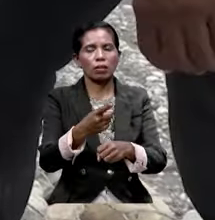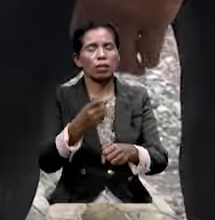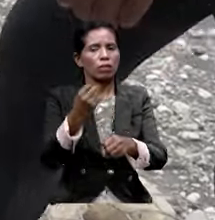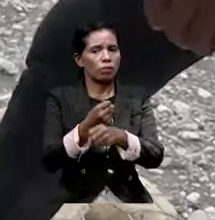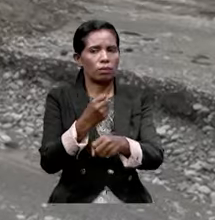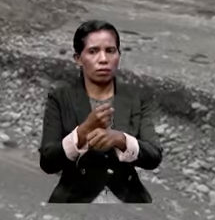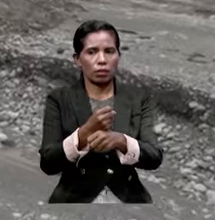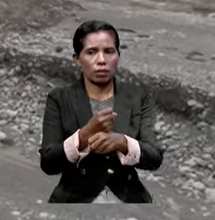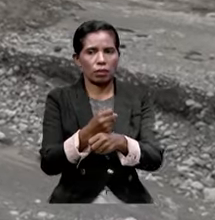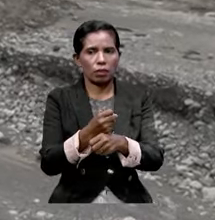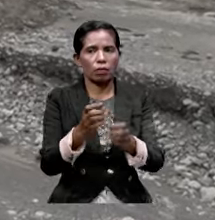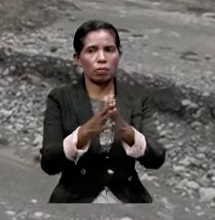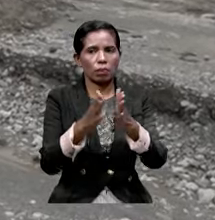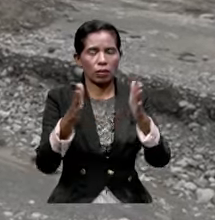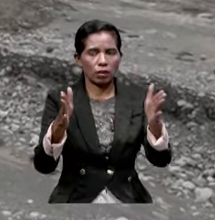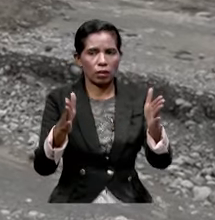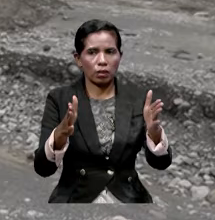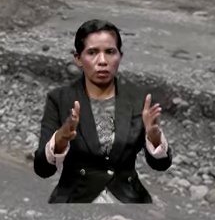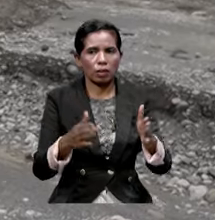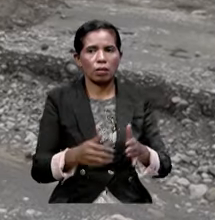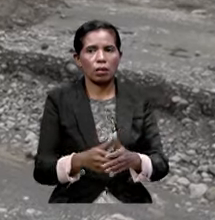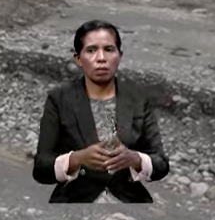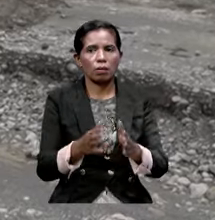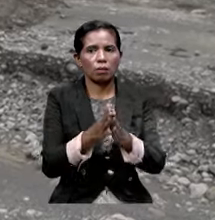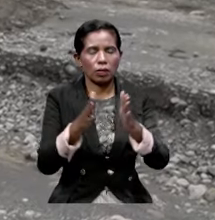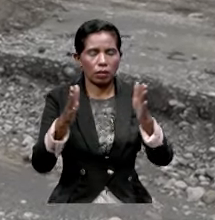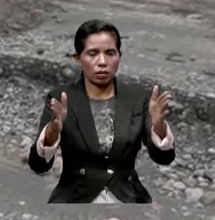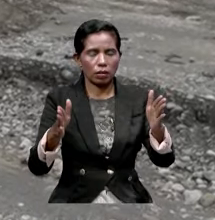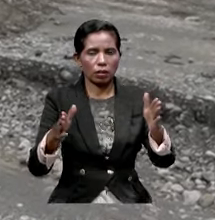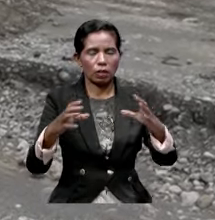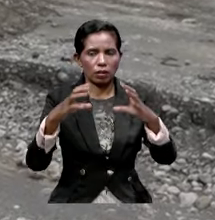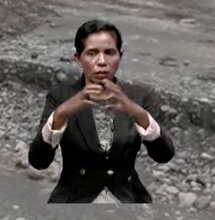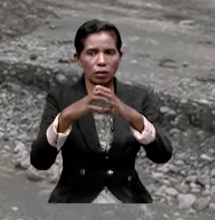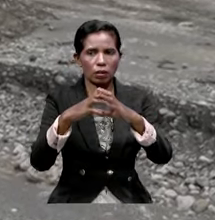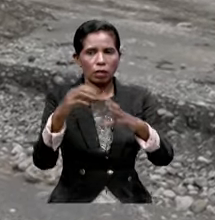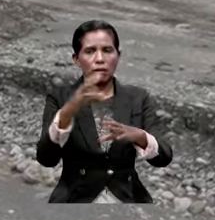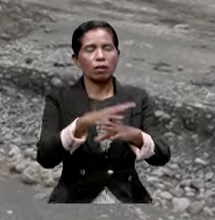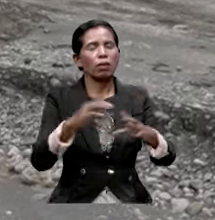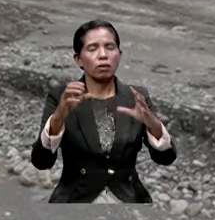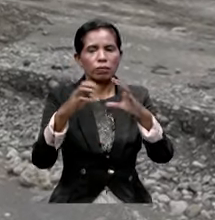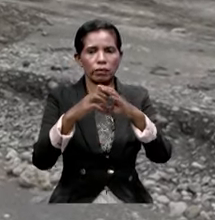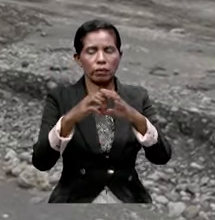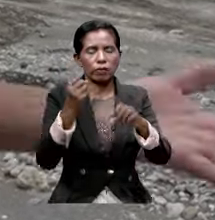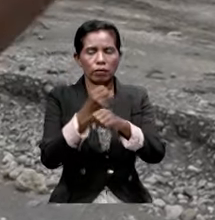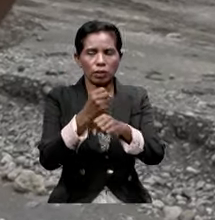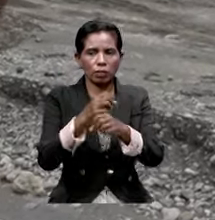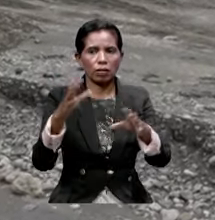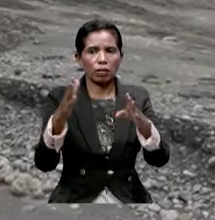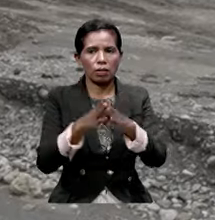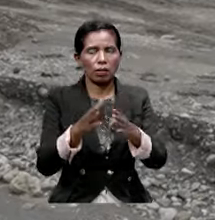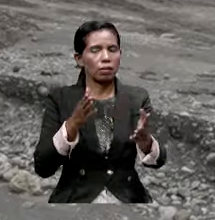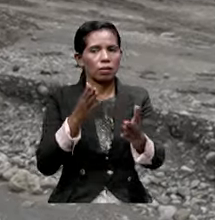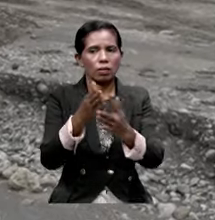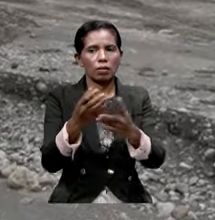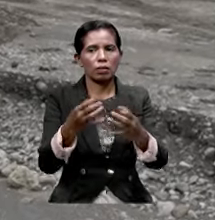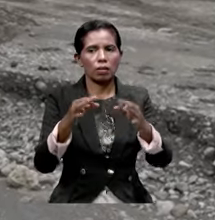ne, bot li bronzo ni ni kuak. Bronzo ni kuak ni botan sana ni fatuk ni hansa ne, motama ni aku cai hotu de